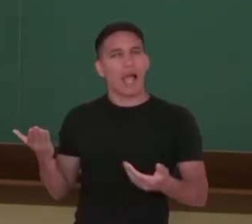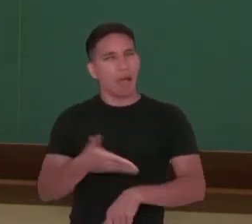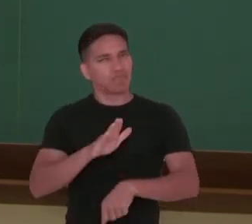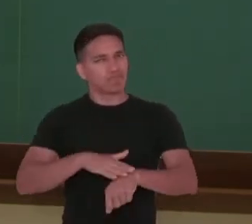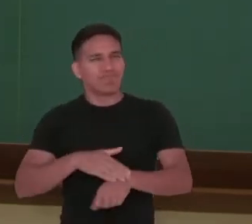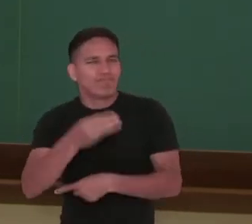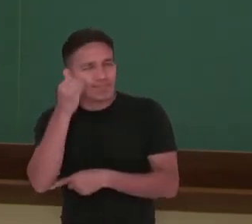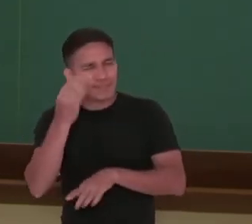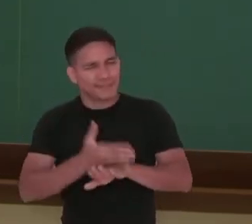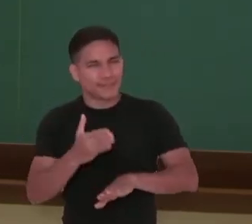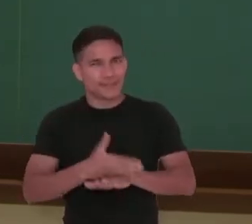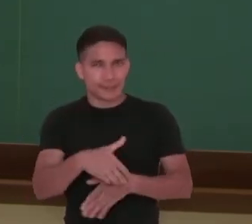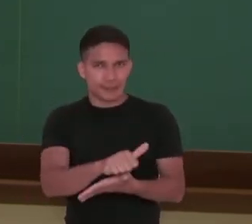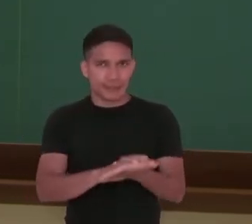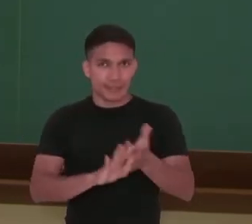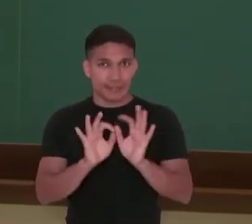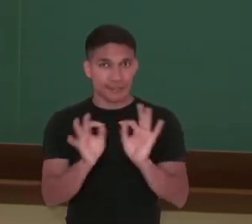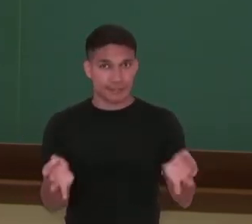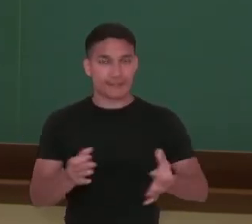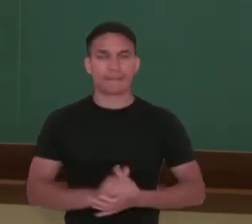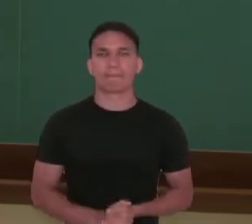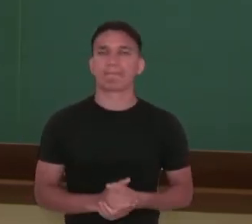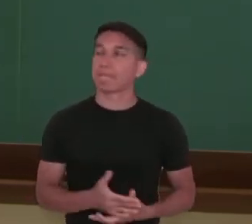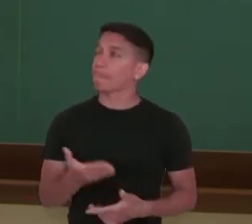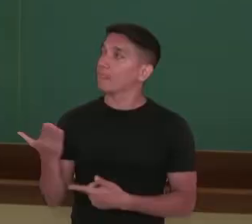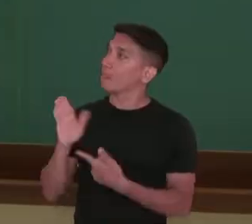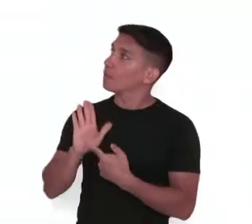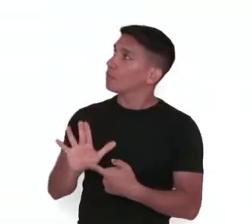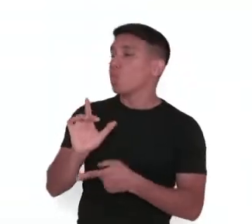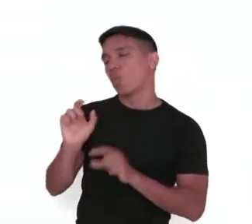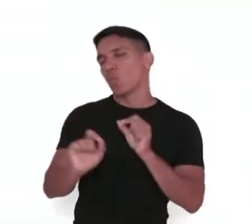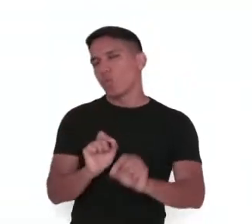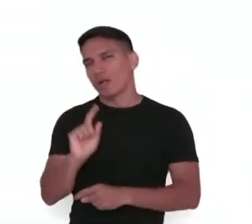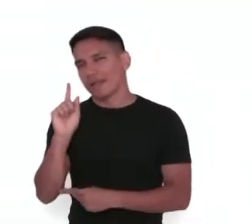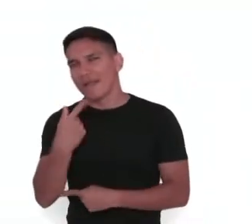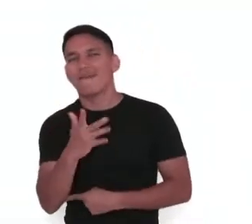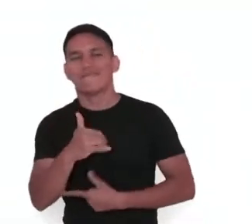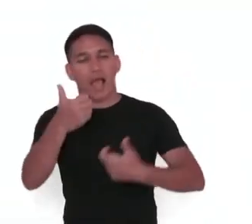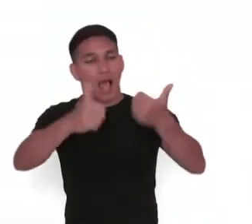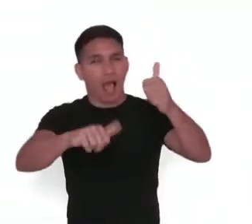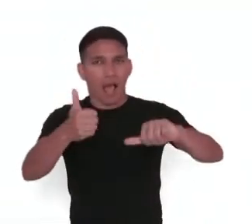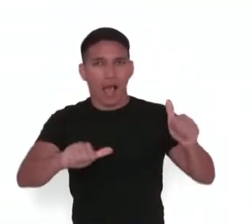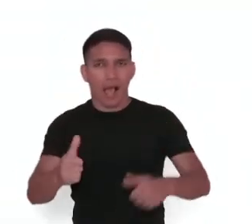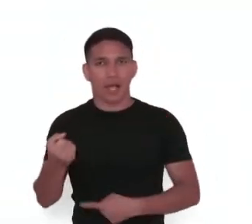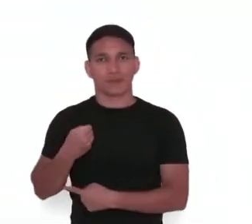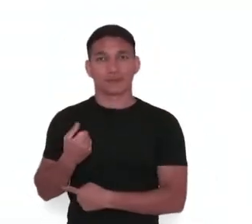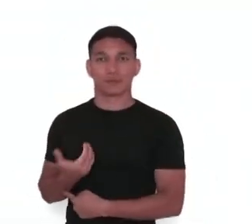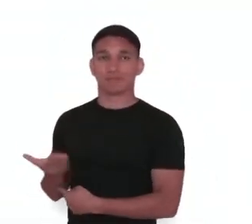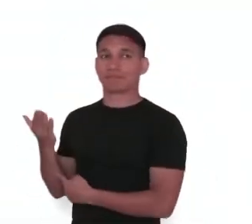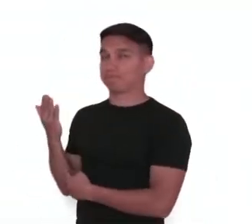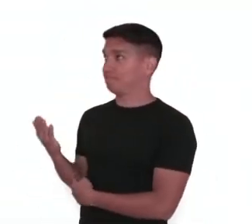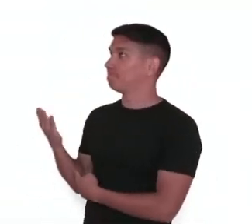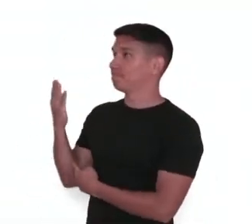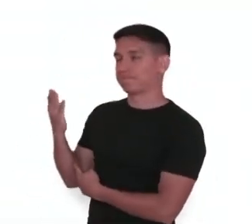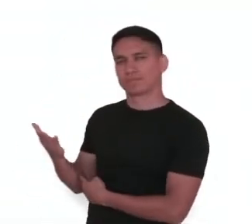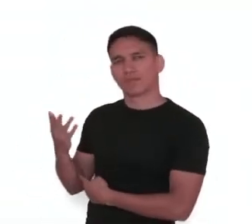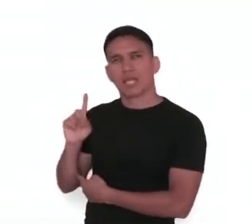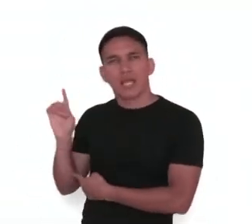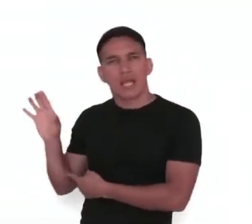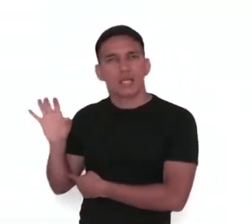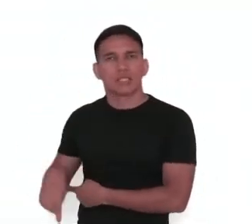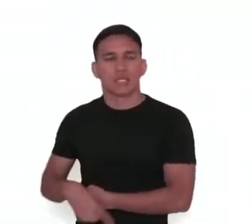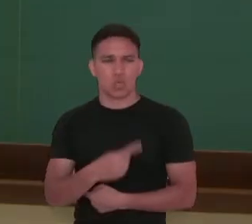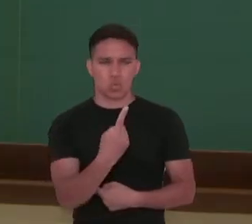vamos fazer uma atividade bem simples? Ele fala o seguinte, vamos analisar o número abaixo. Galera, ó, esse número,